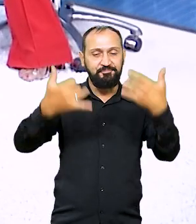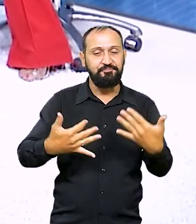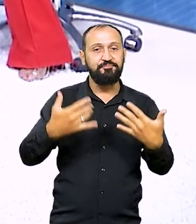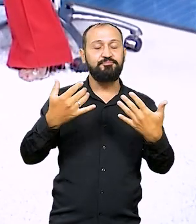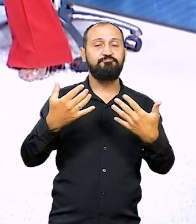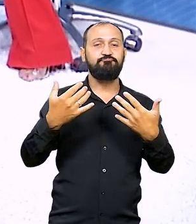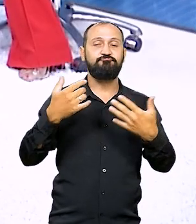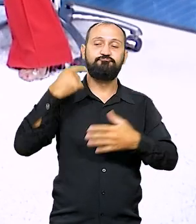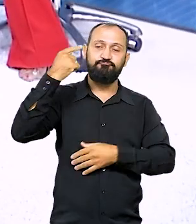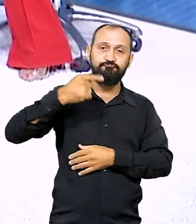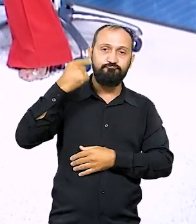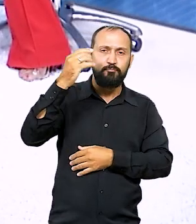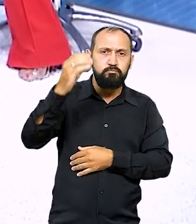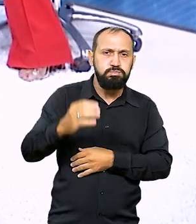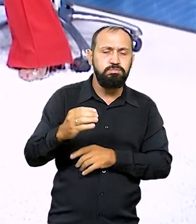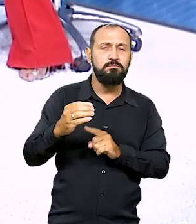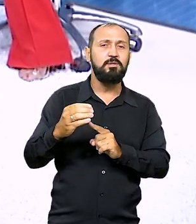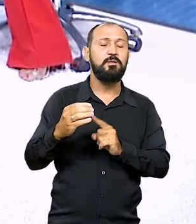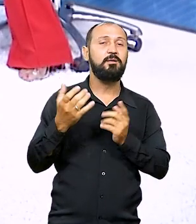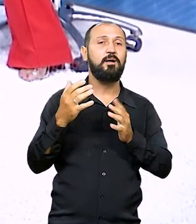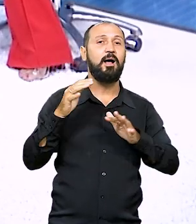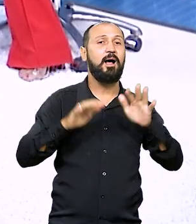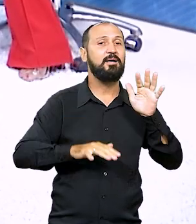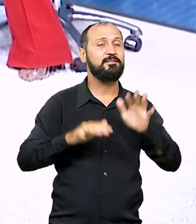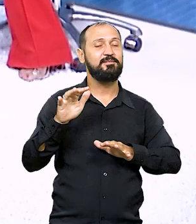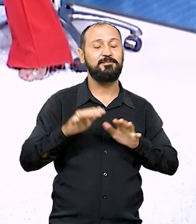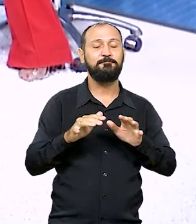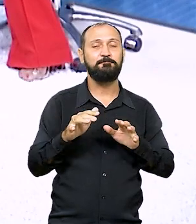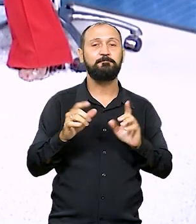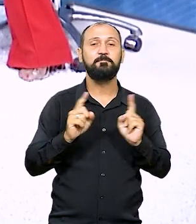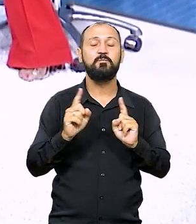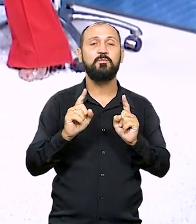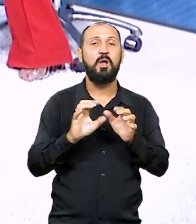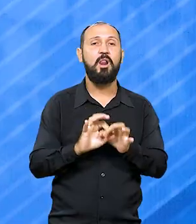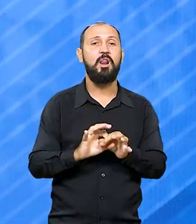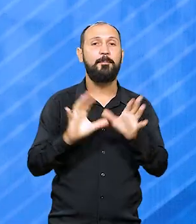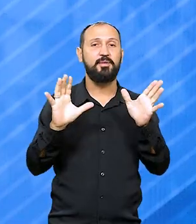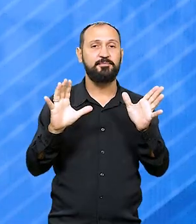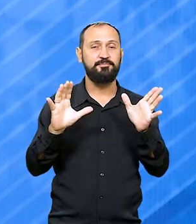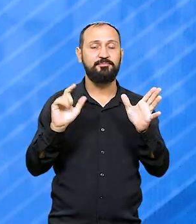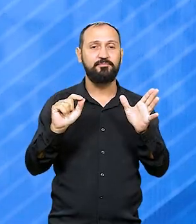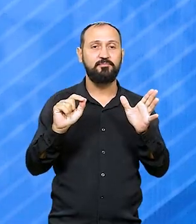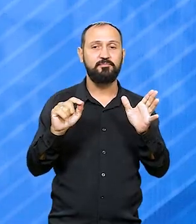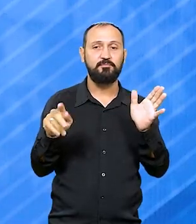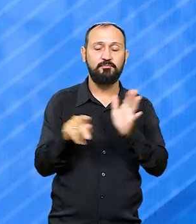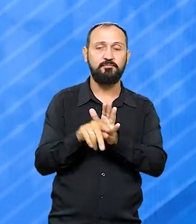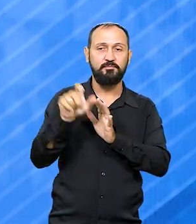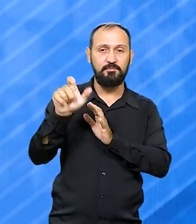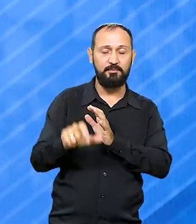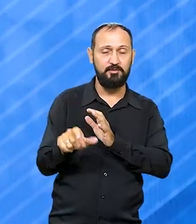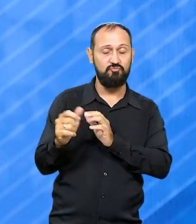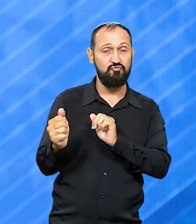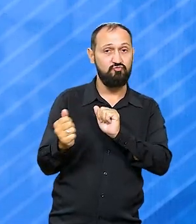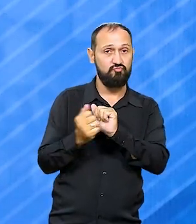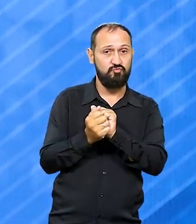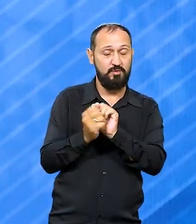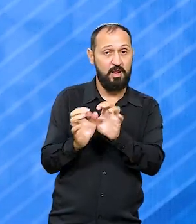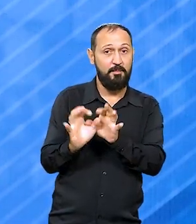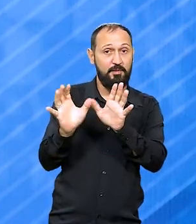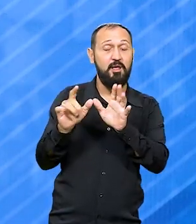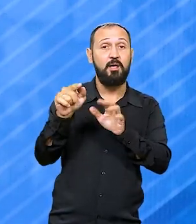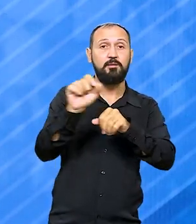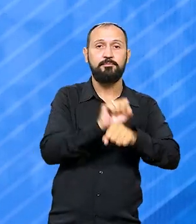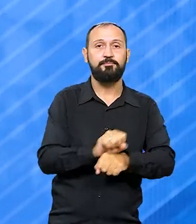disse, a advocacia criminal, às vezes, não é só a liberdade do cliente que está em suas